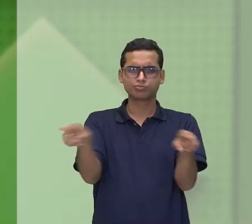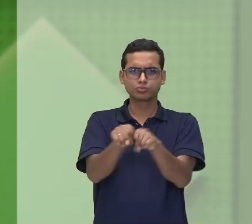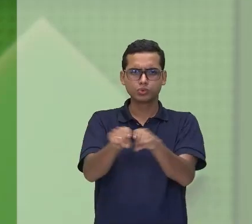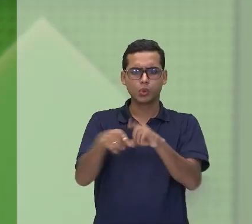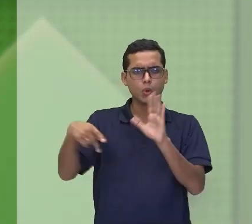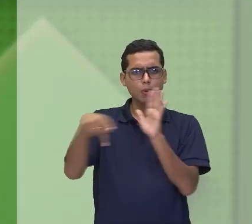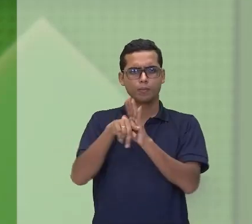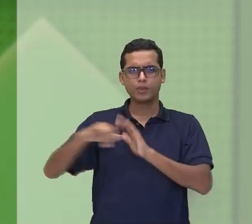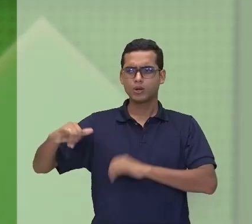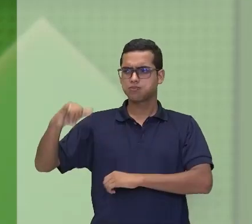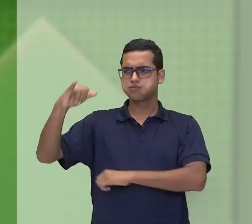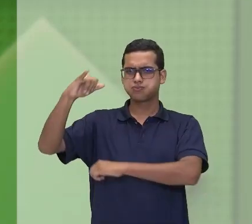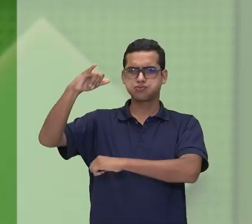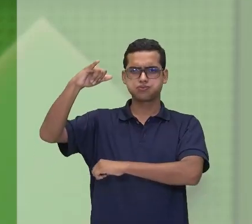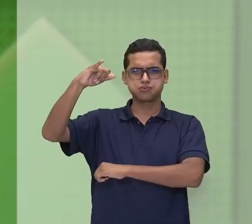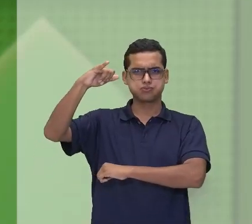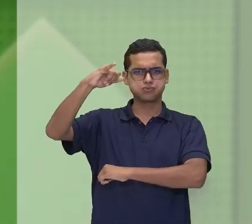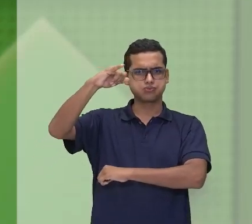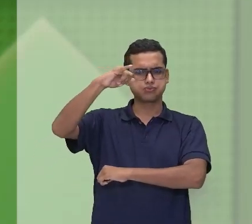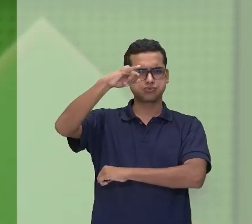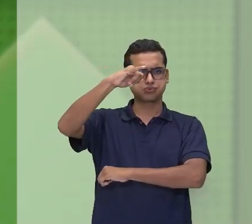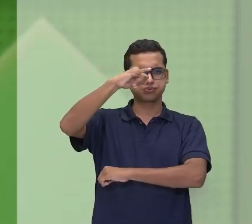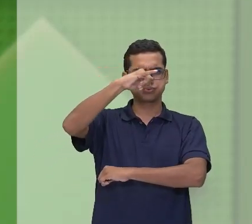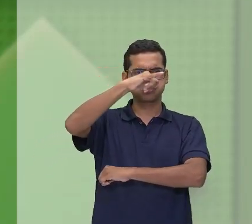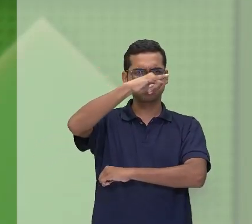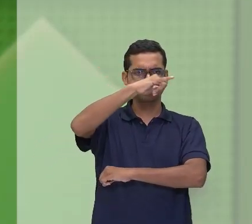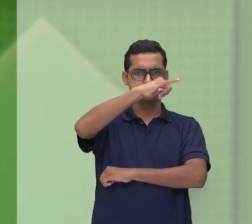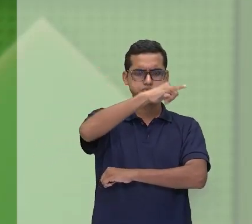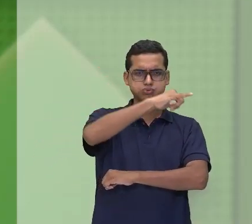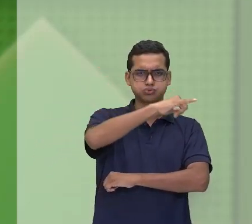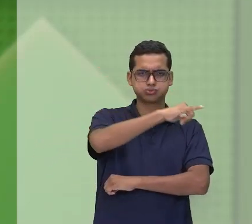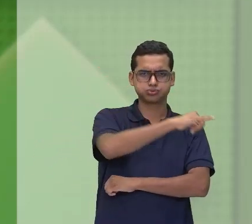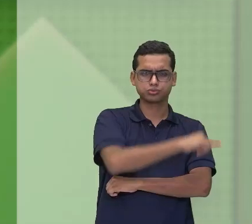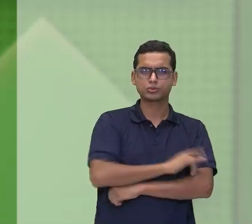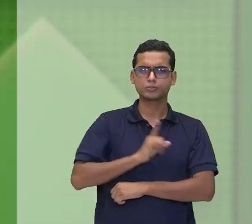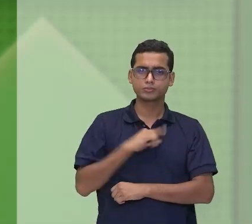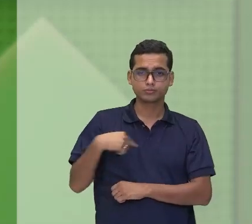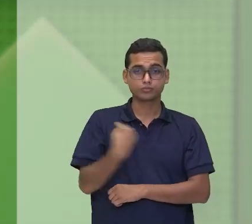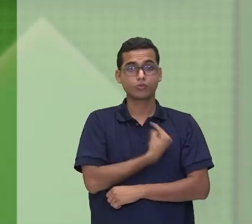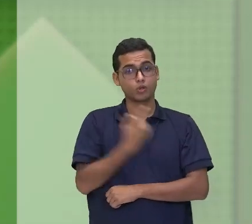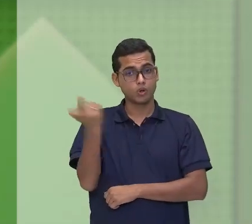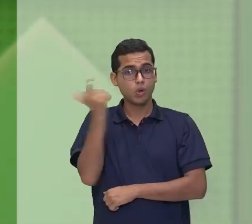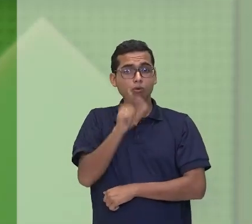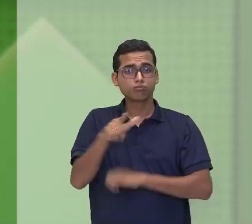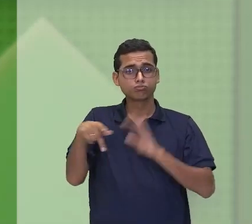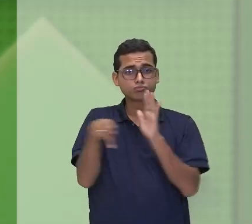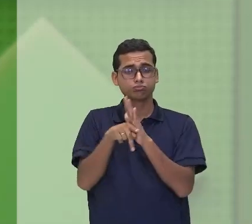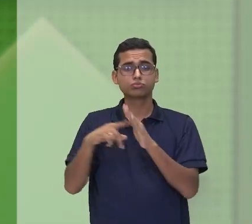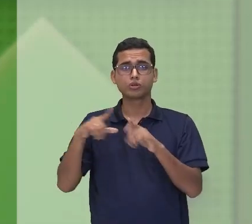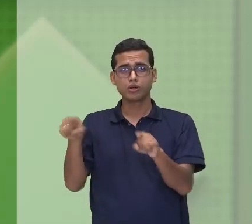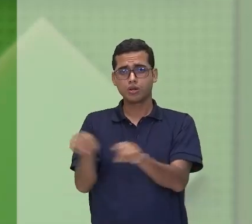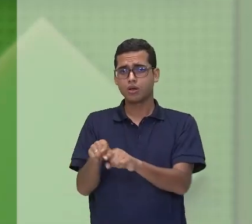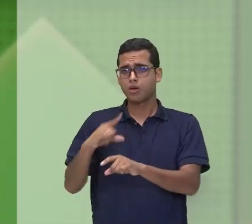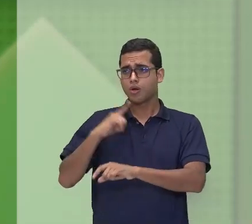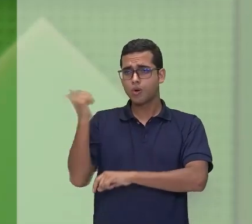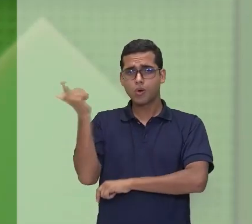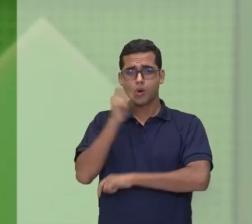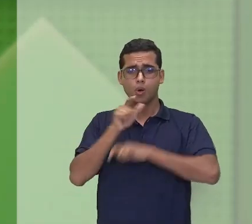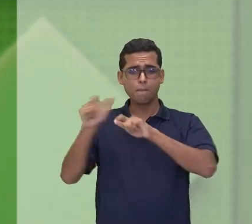do avião, para nós, nos permitiu o quê? Nos deslocarmos, né? Facilitou o